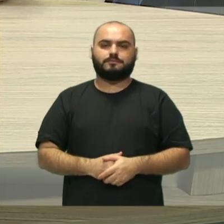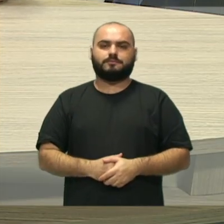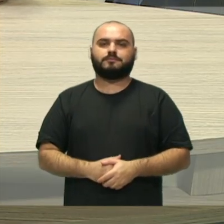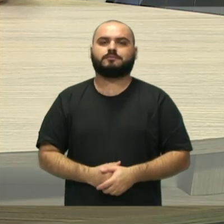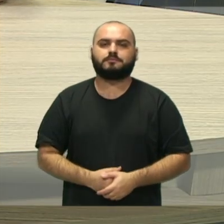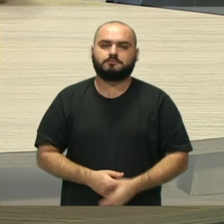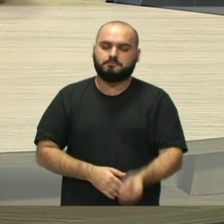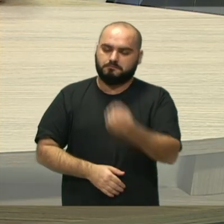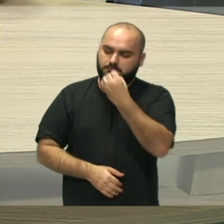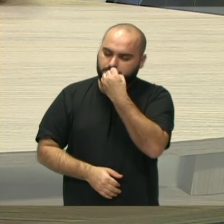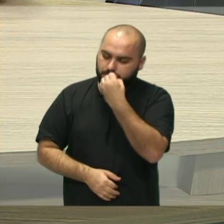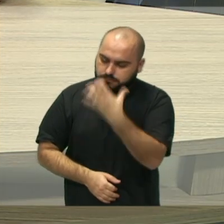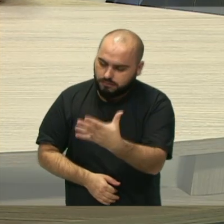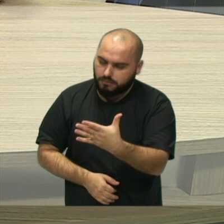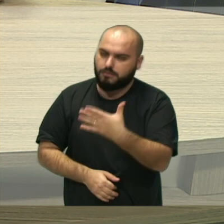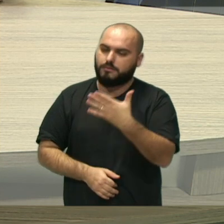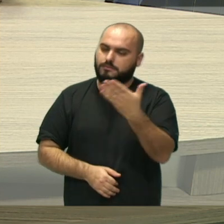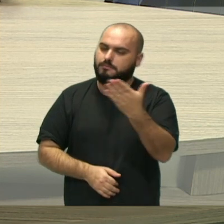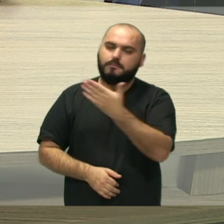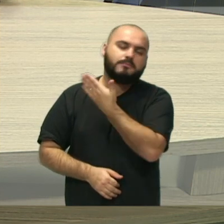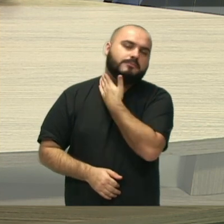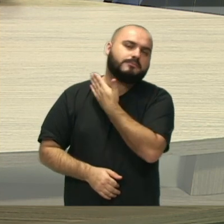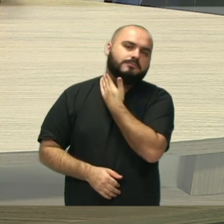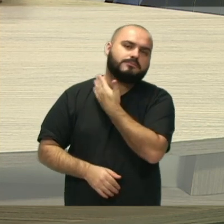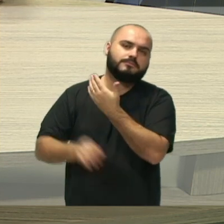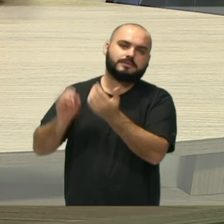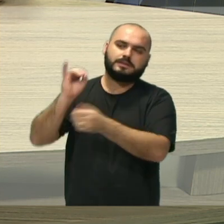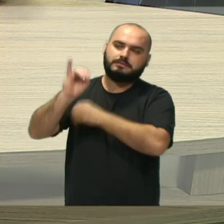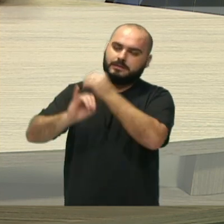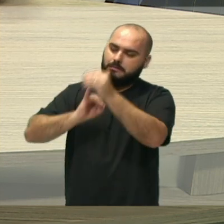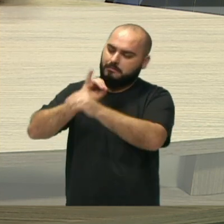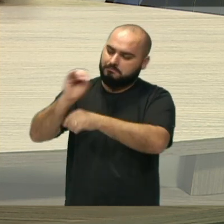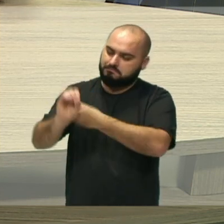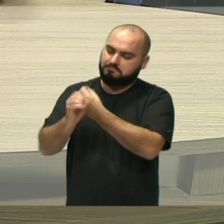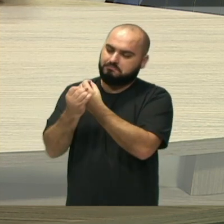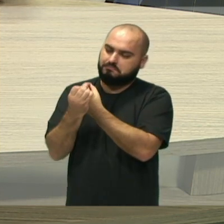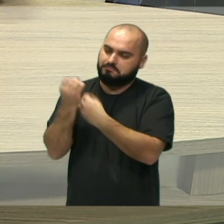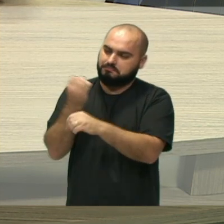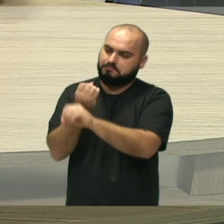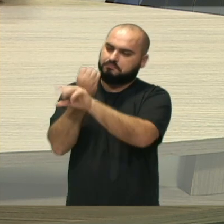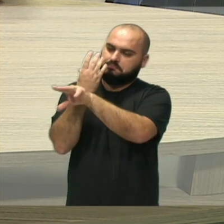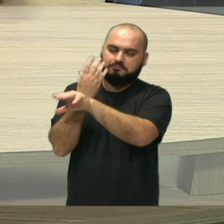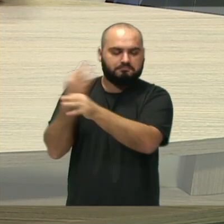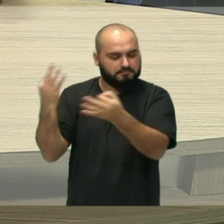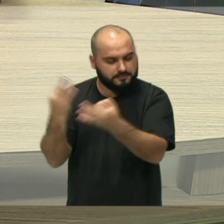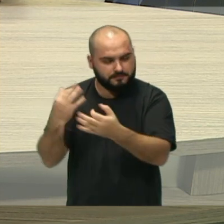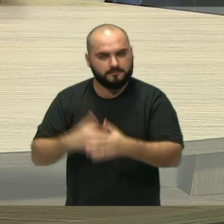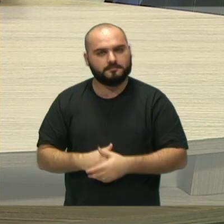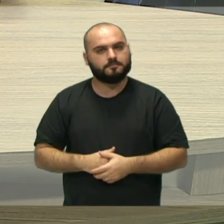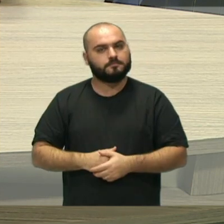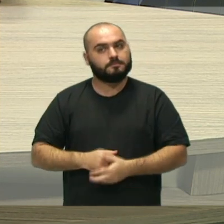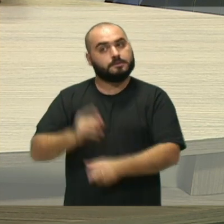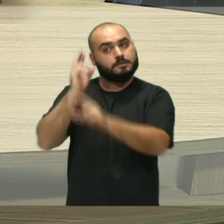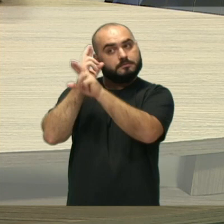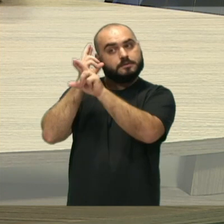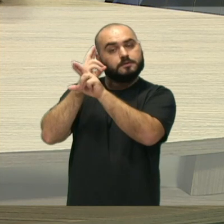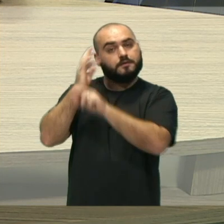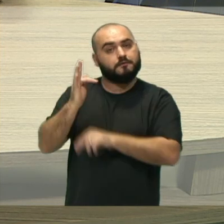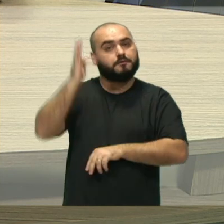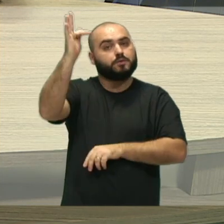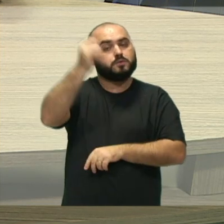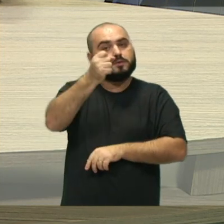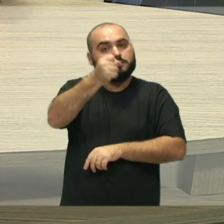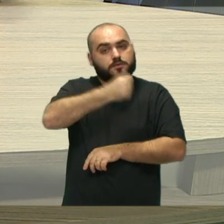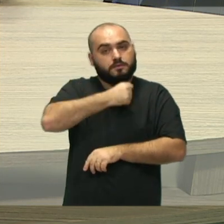foi muito bom esse nosso papo virtual aqui, né? E espero em outra oportunidade poder lhe